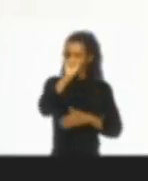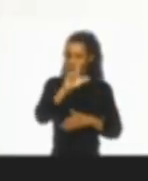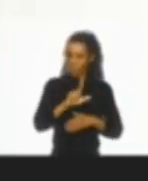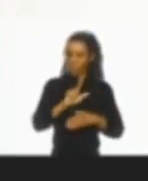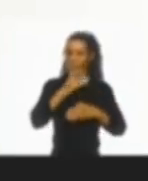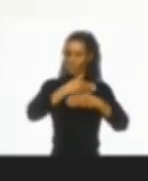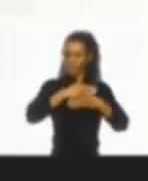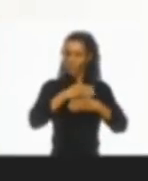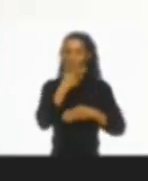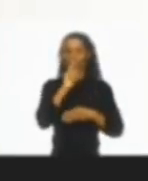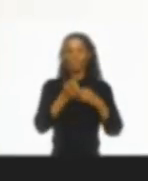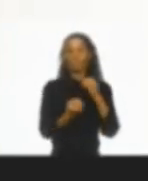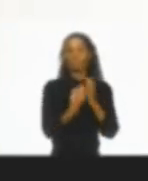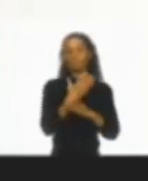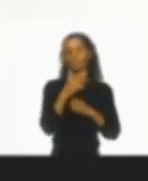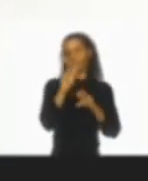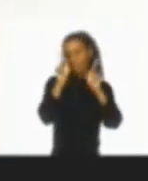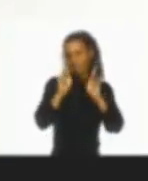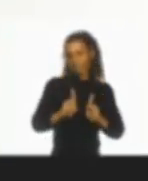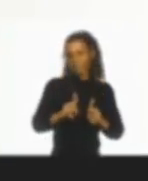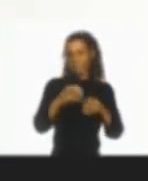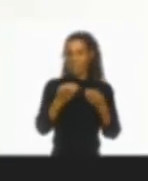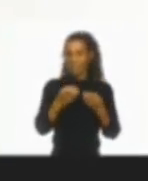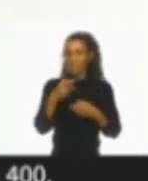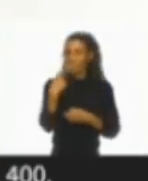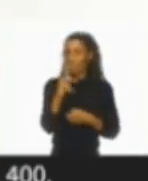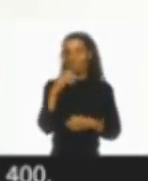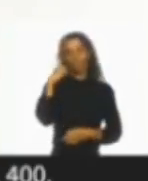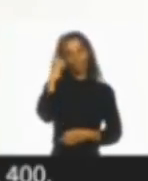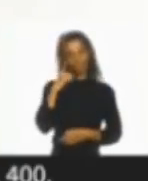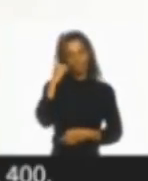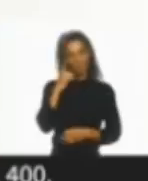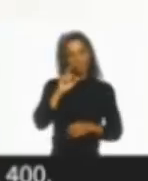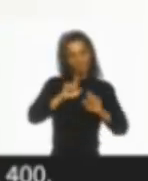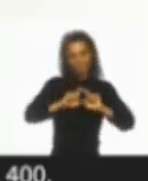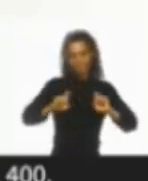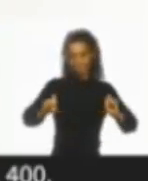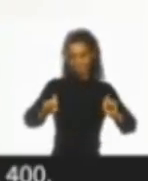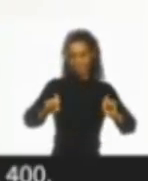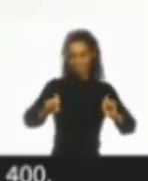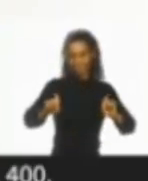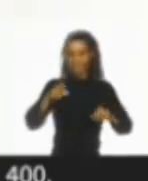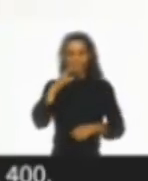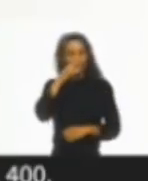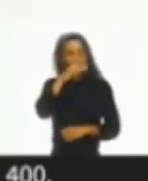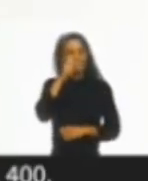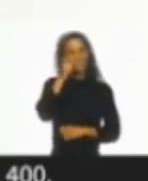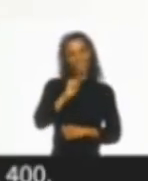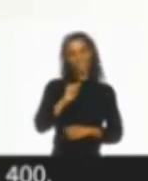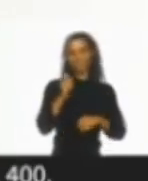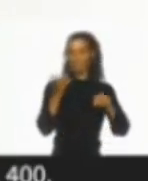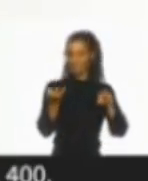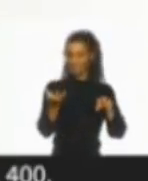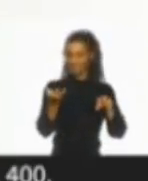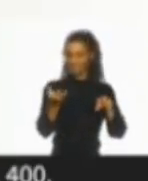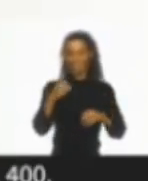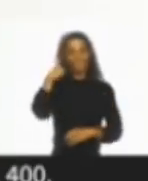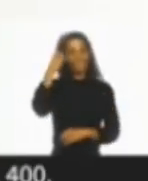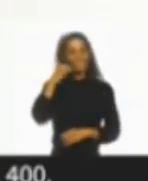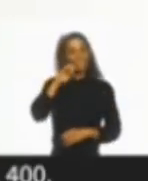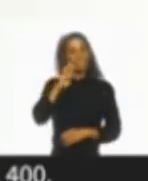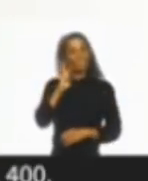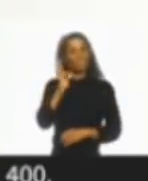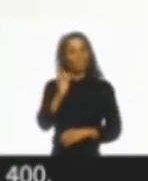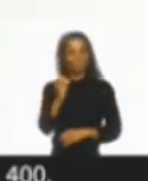e fronteira, gerando emprego para a nossa gente. Quero ser a tua deputada, 4004, a força da mulher em